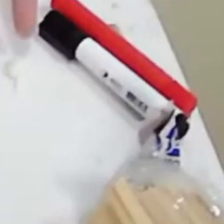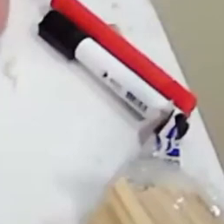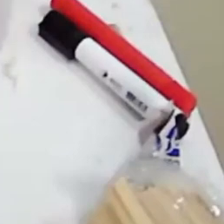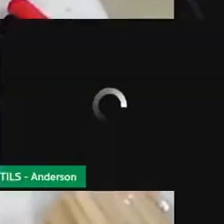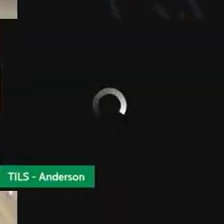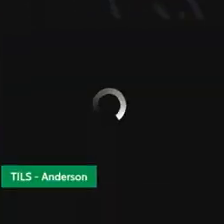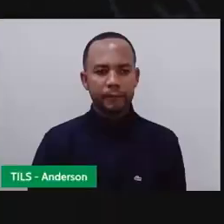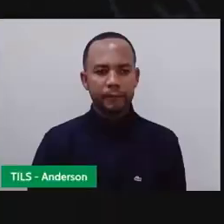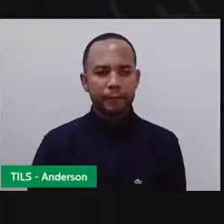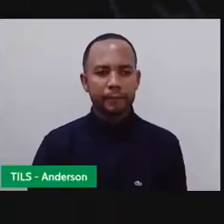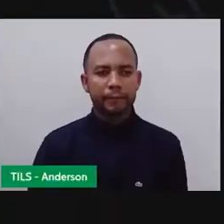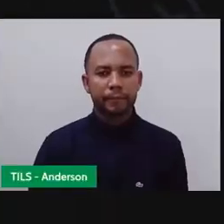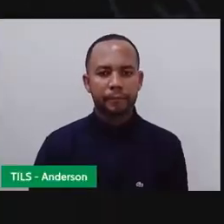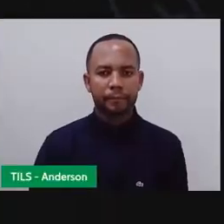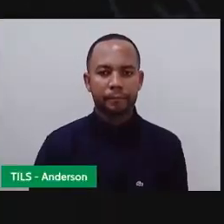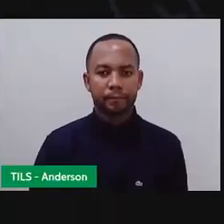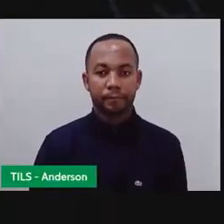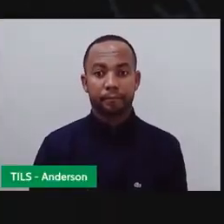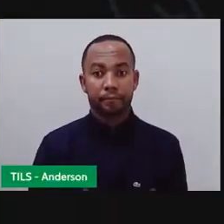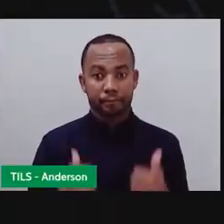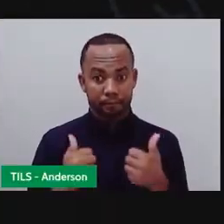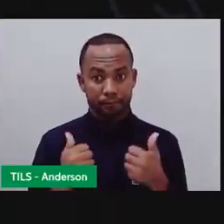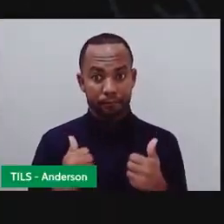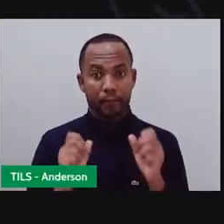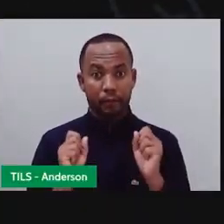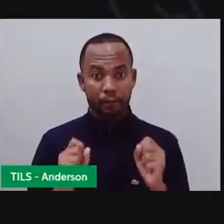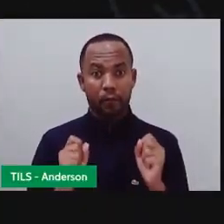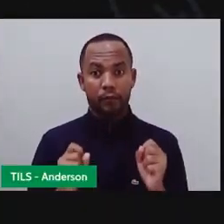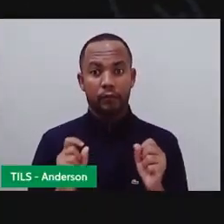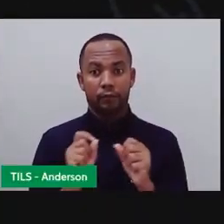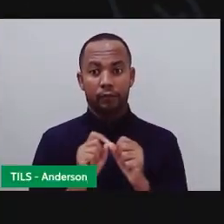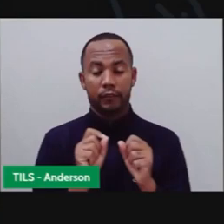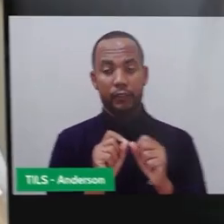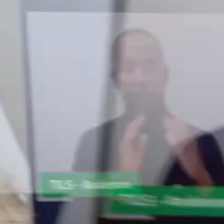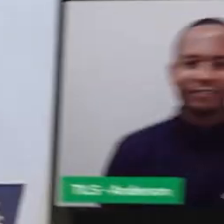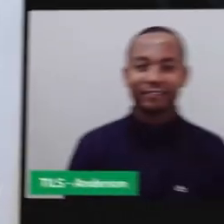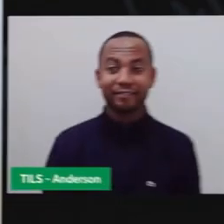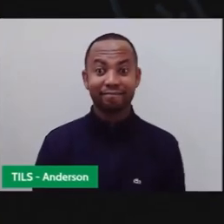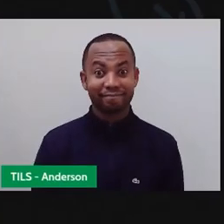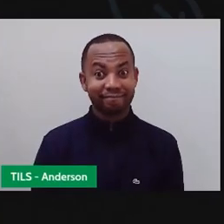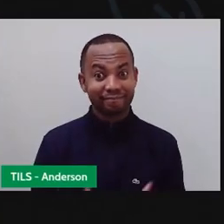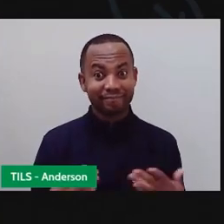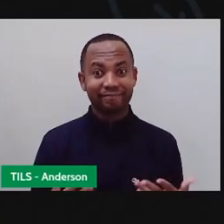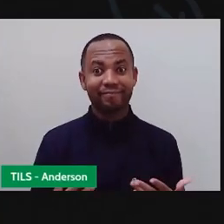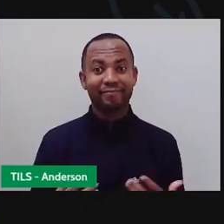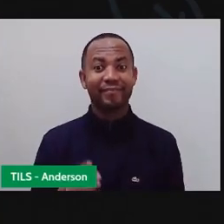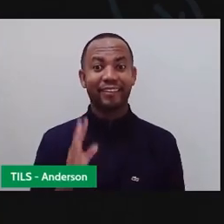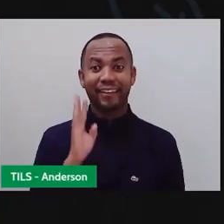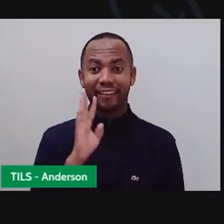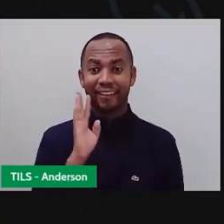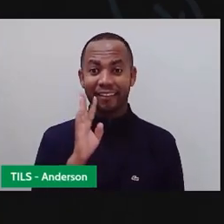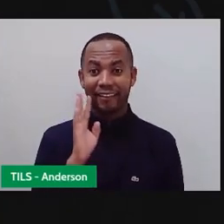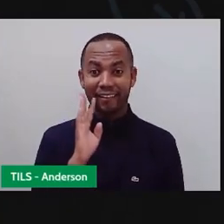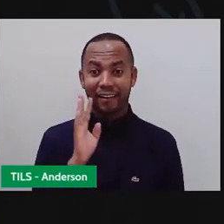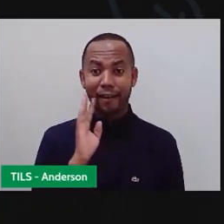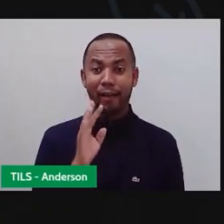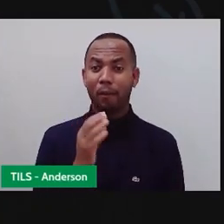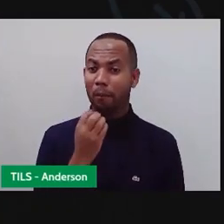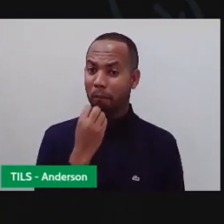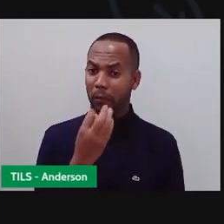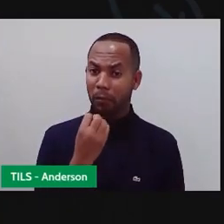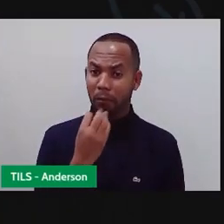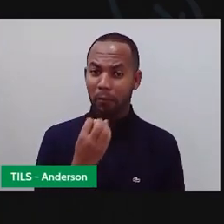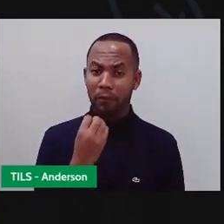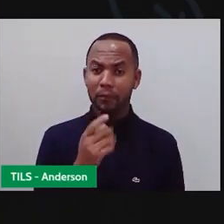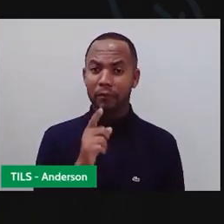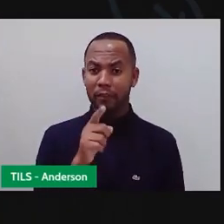gente e compartilhar inclusive o ábaco do Futuro tá gente vamos lá gente que bacana essas ideias não